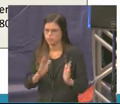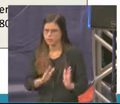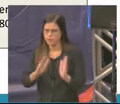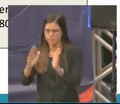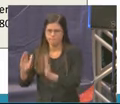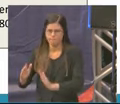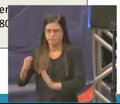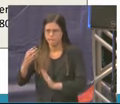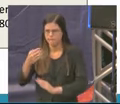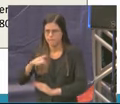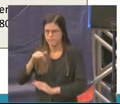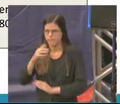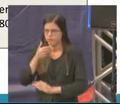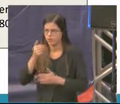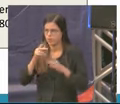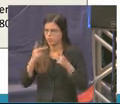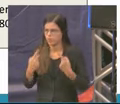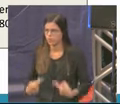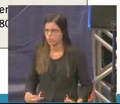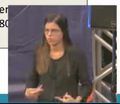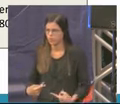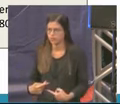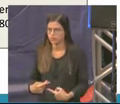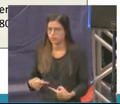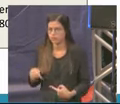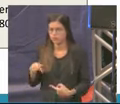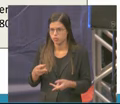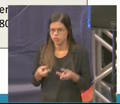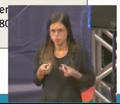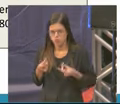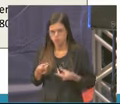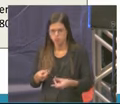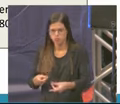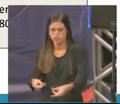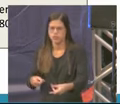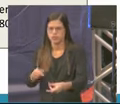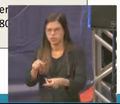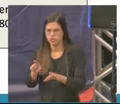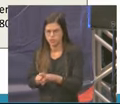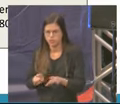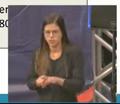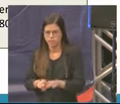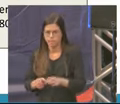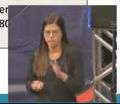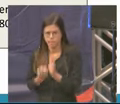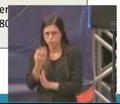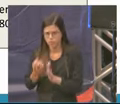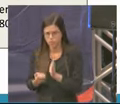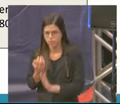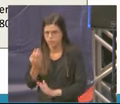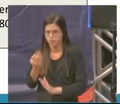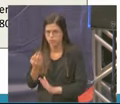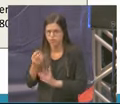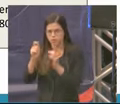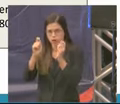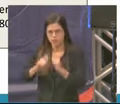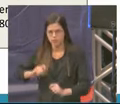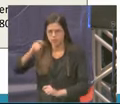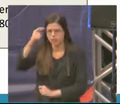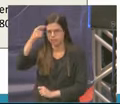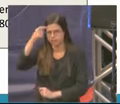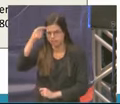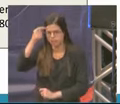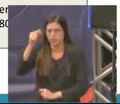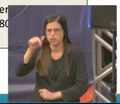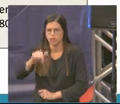três, é uma ideia de aumentar a longevidade e produtividade de capital intelectual, melhorando a capacidade das pessoas